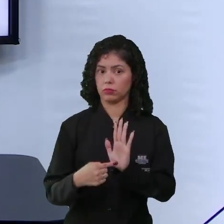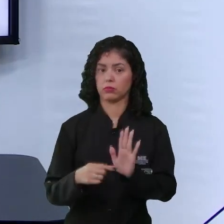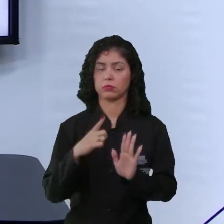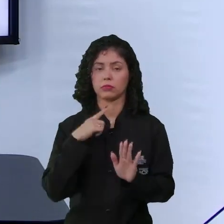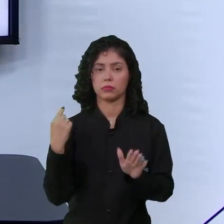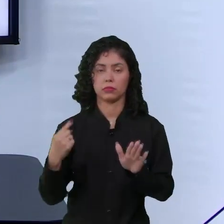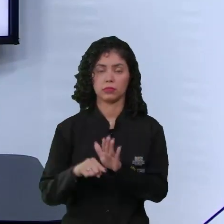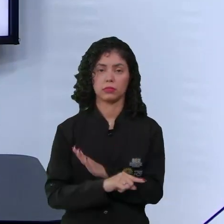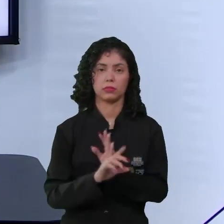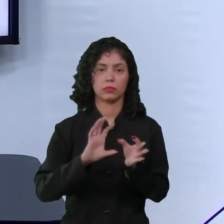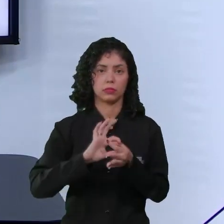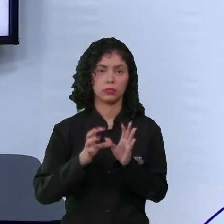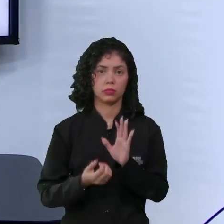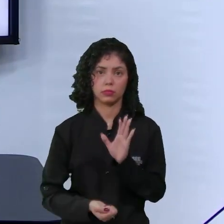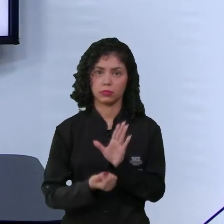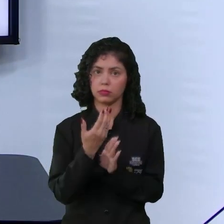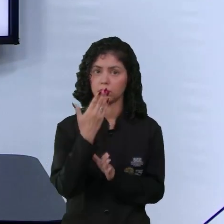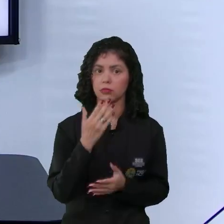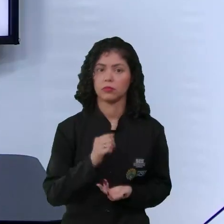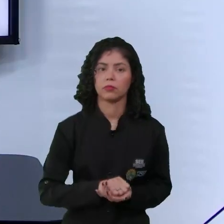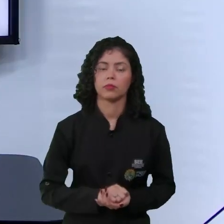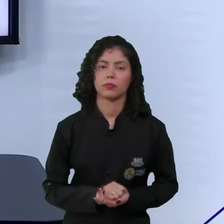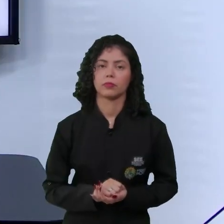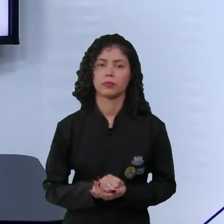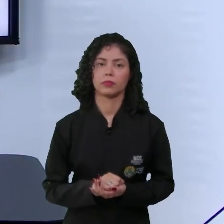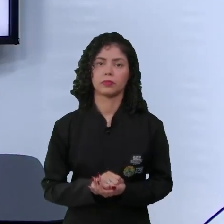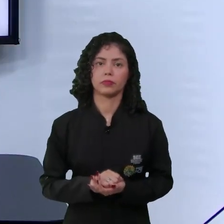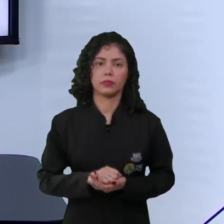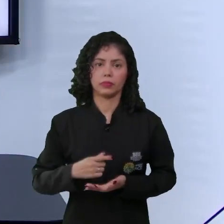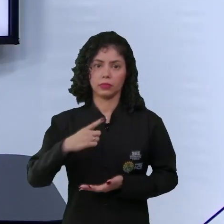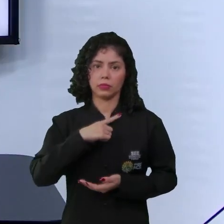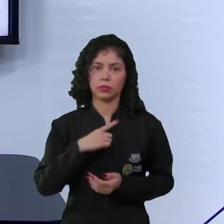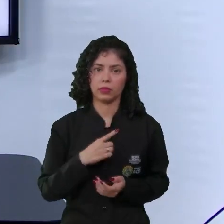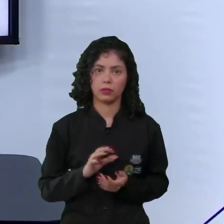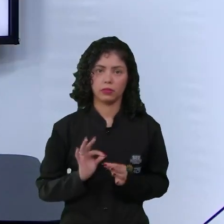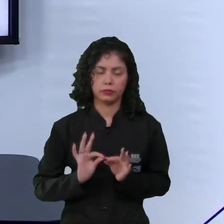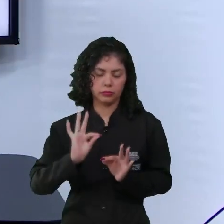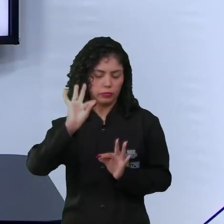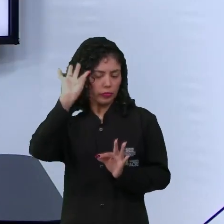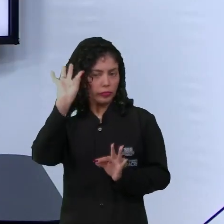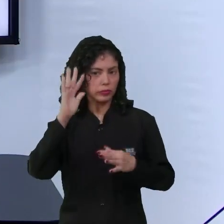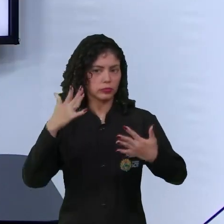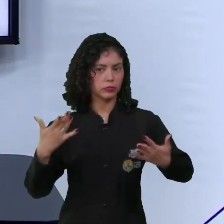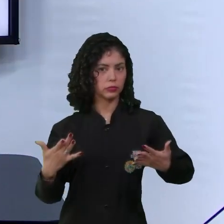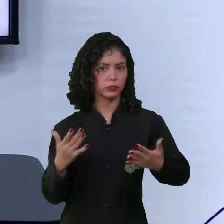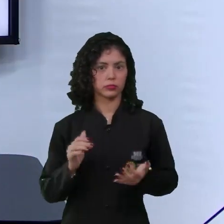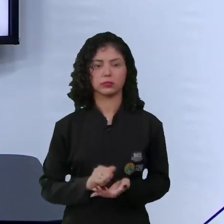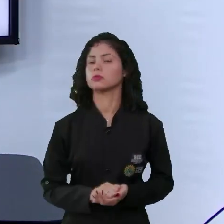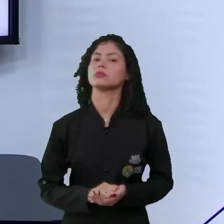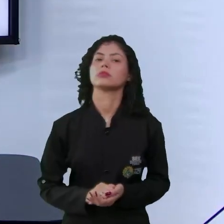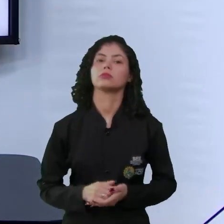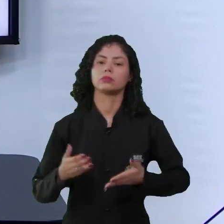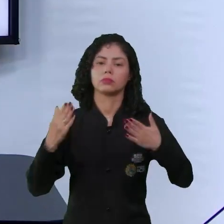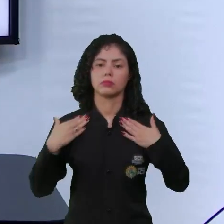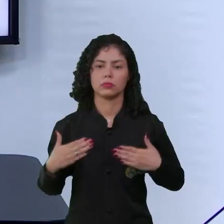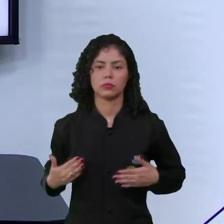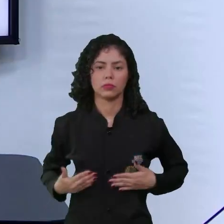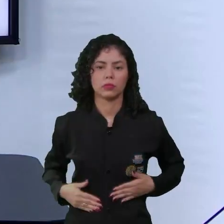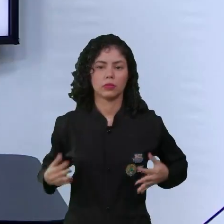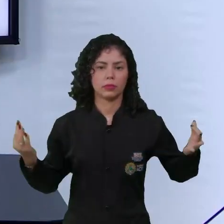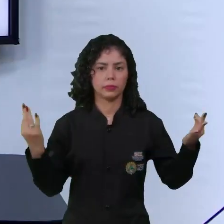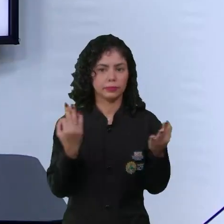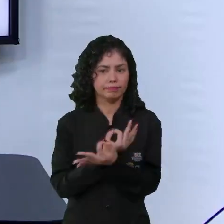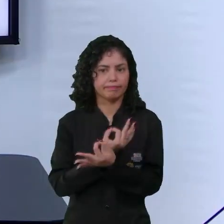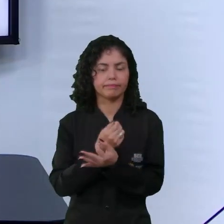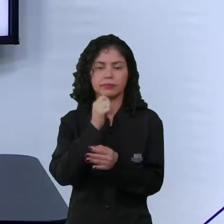dessa parte do contexto do renascimento, tem métrica, e a métrica tem corpos perfeitos para